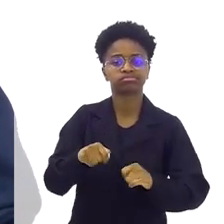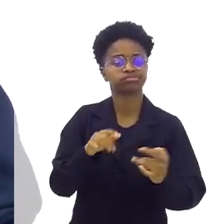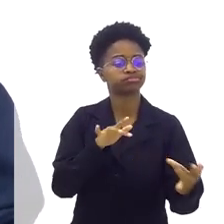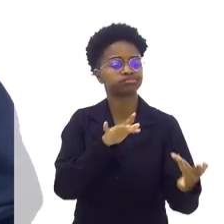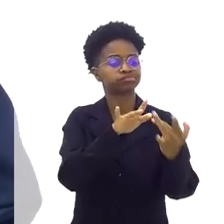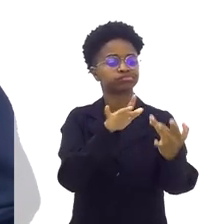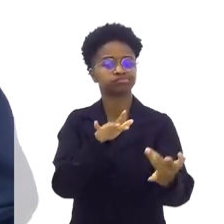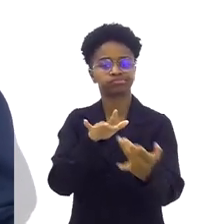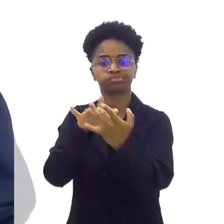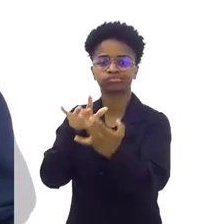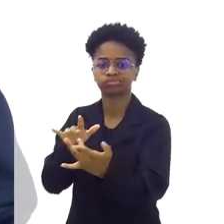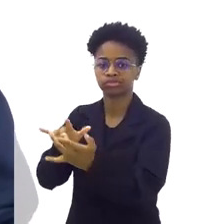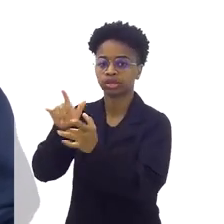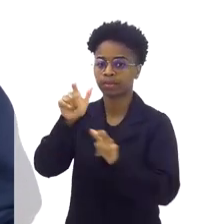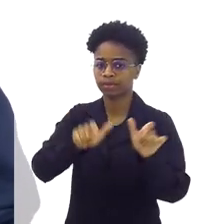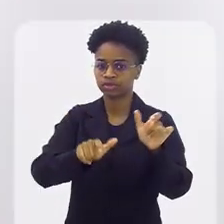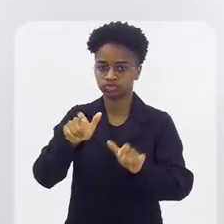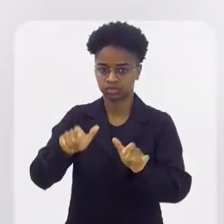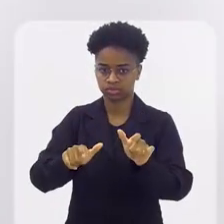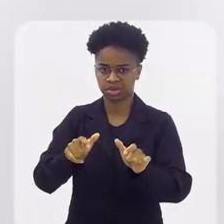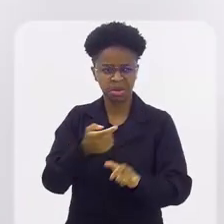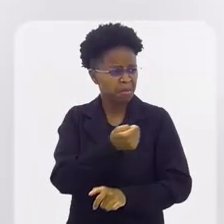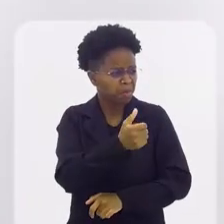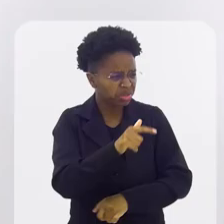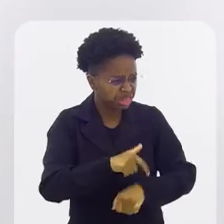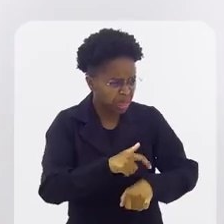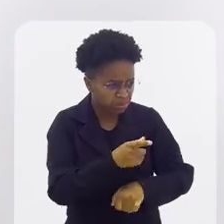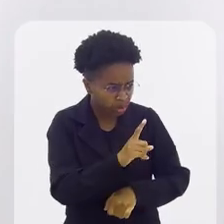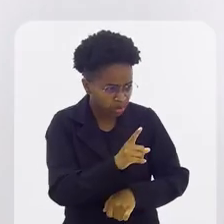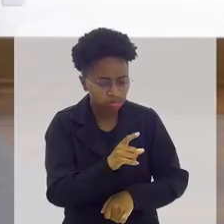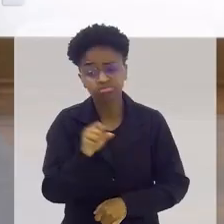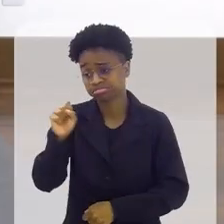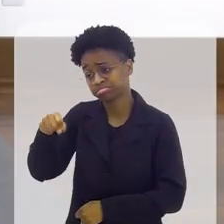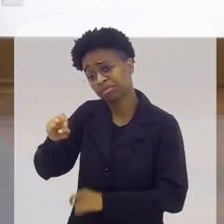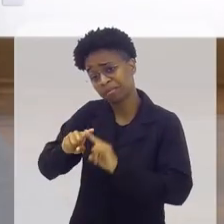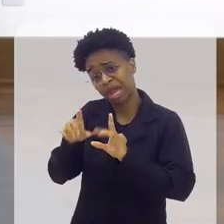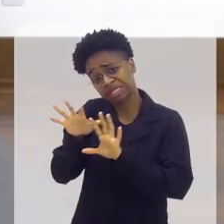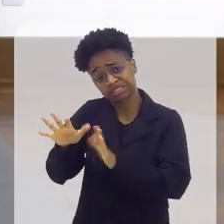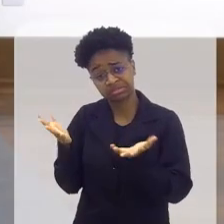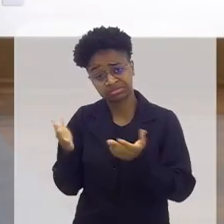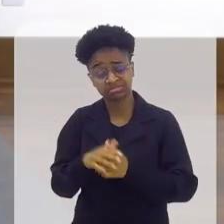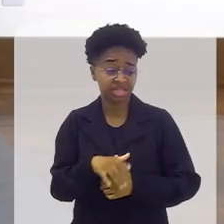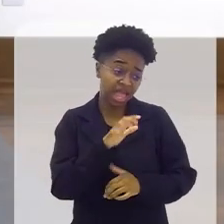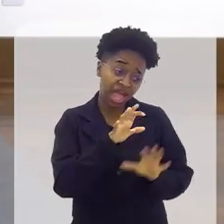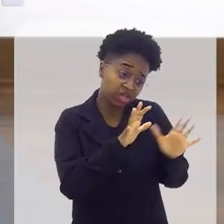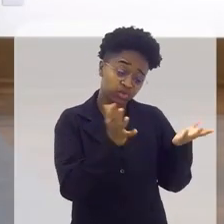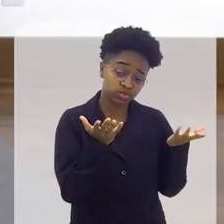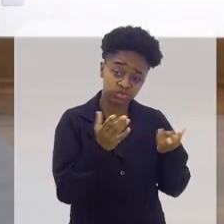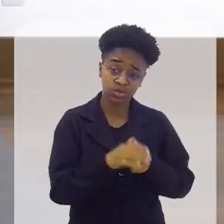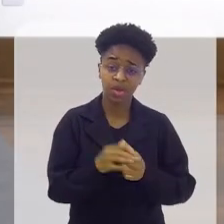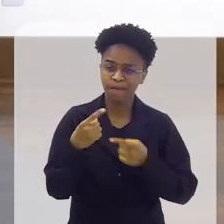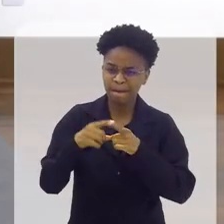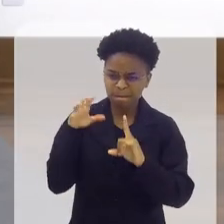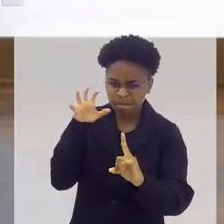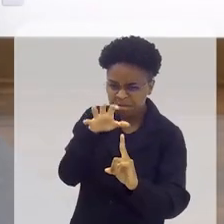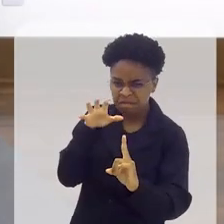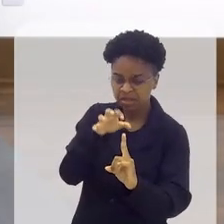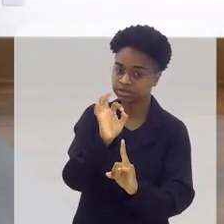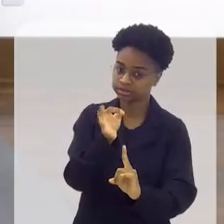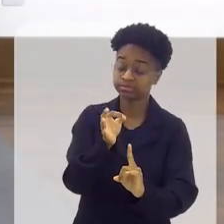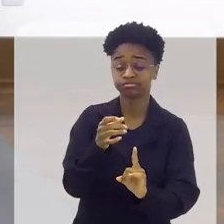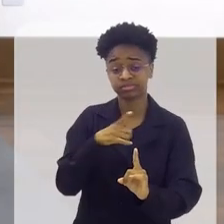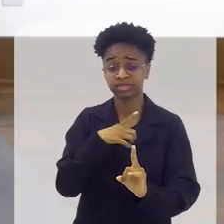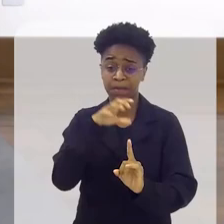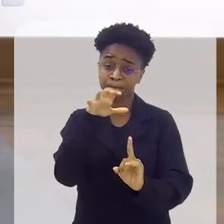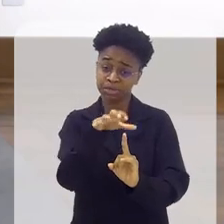uma forma de conectar as pessoas. E Muita não é gente vai pouco para lá, tempo? mas é isso. Não, é, mas é isso. É isso. É uma